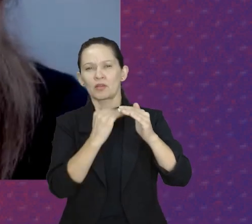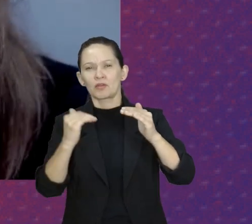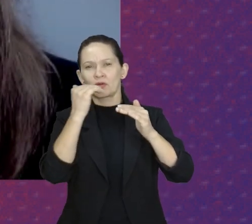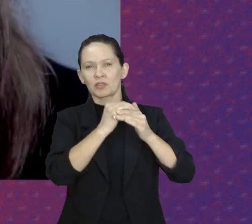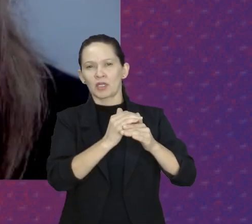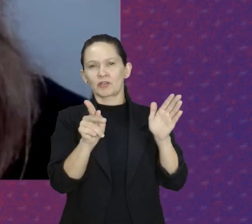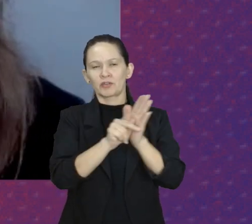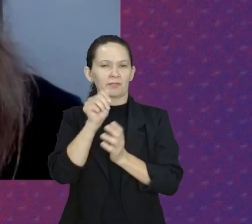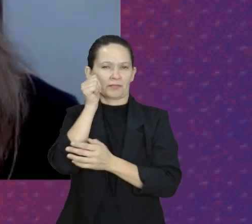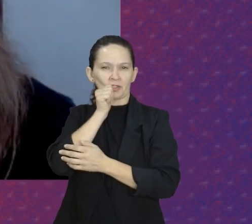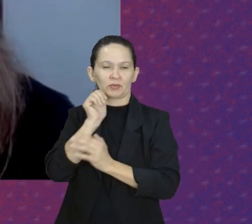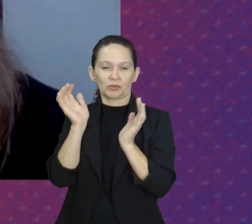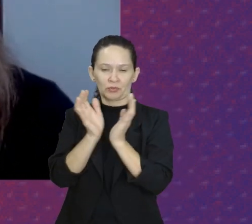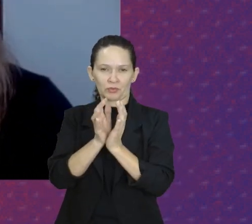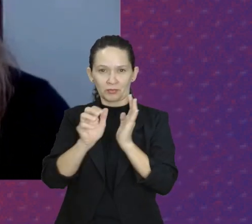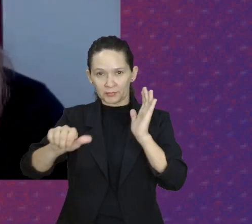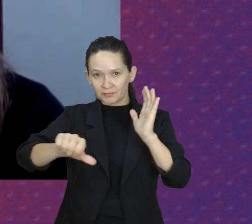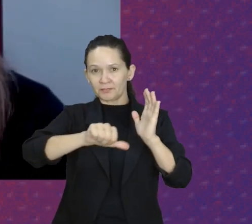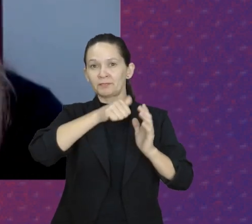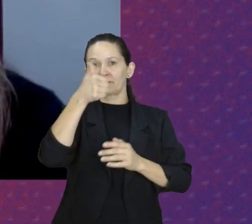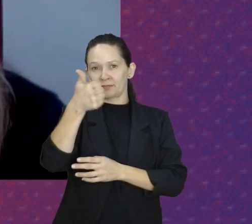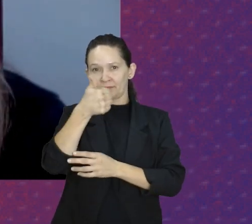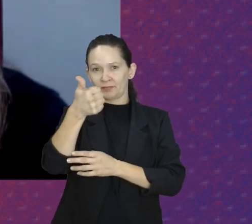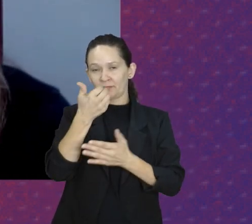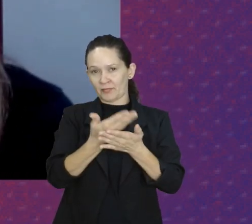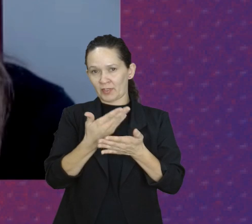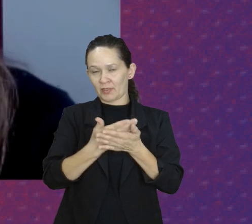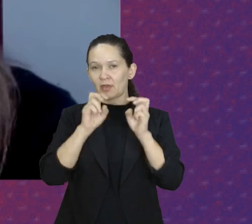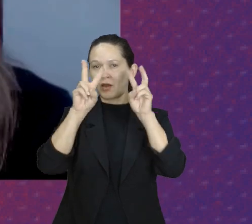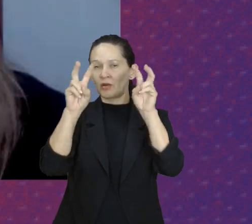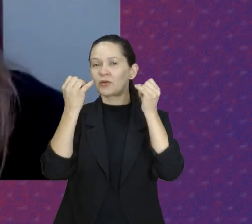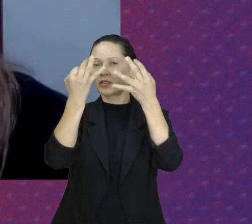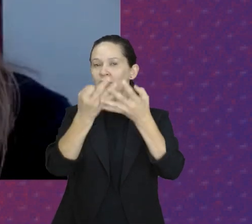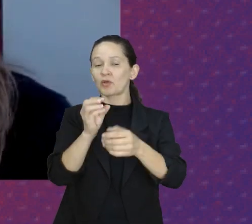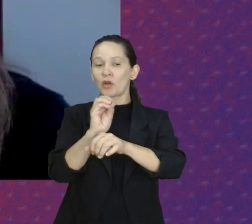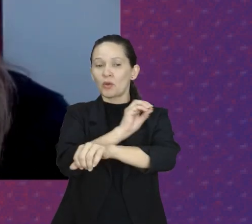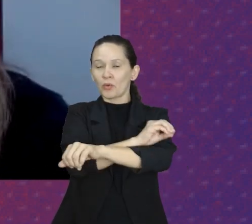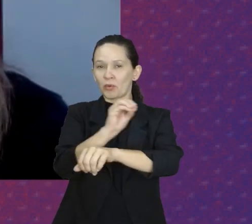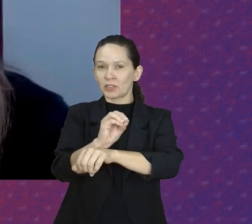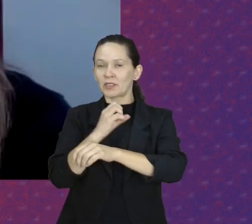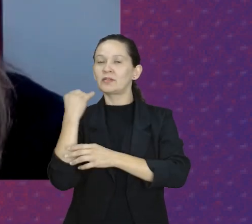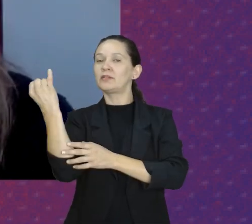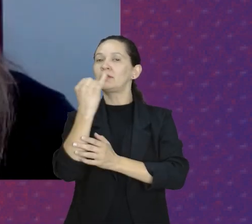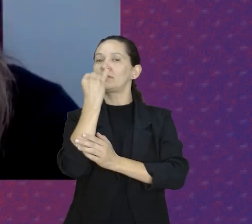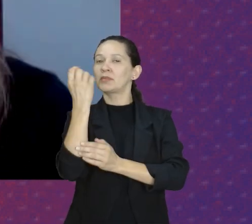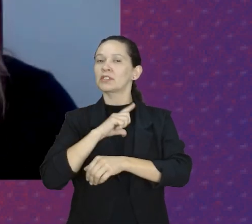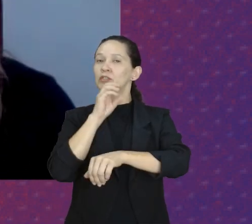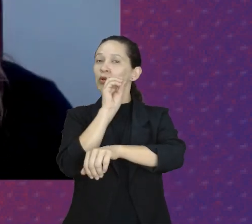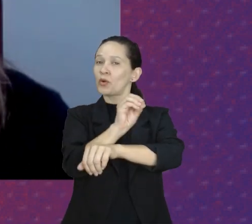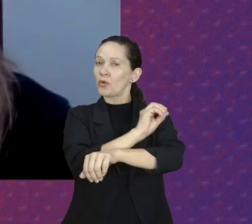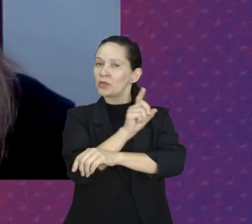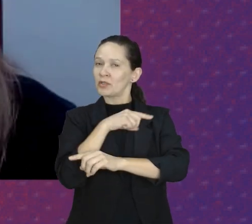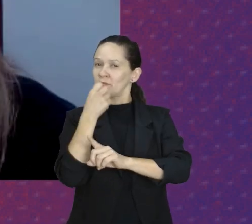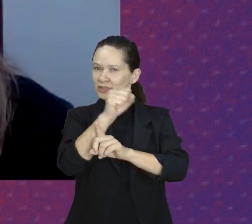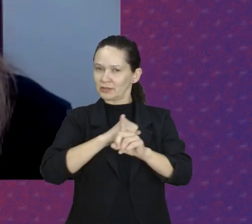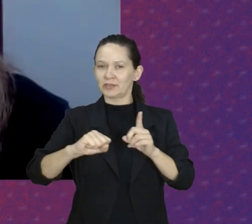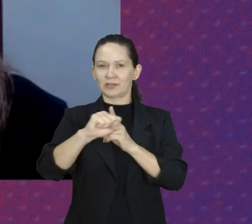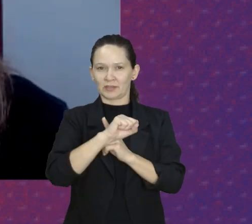mulheres. Então, essa primeira aula é sobre o cuidado e a importância do cuidado para a nossa